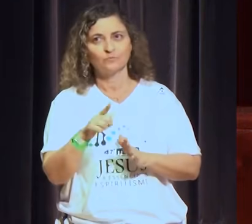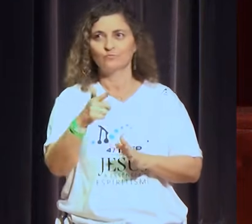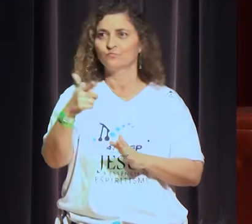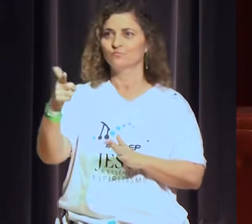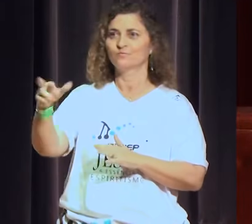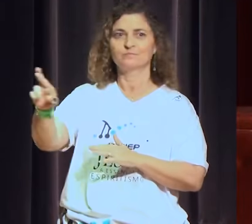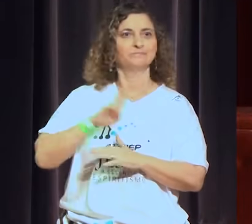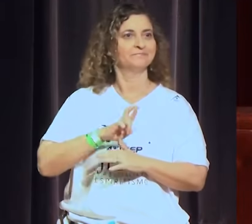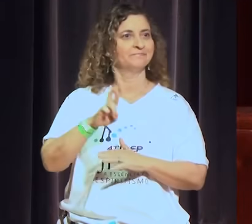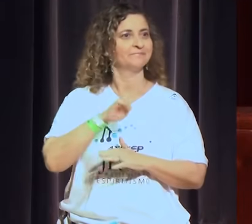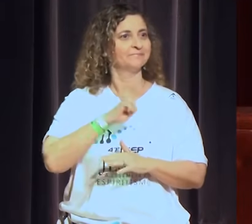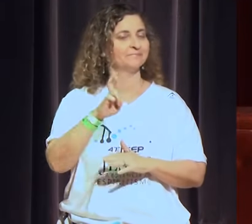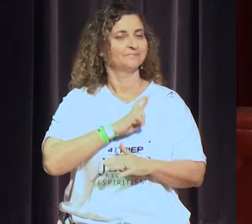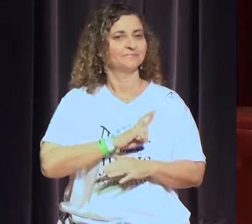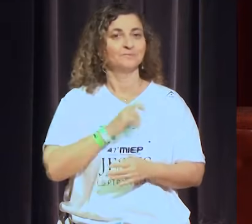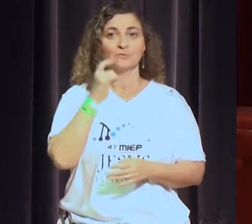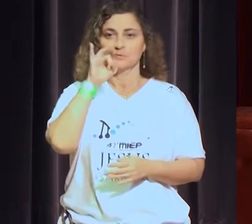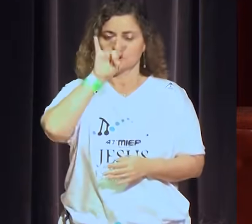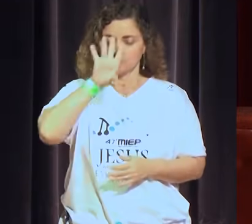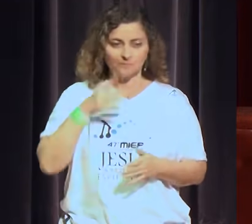respostas.